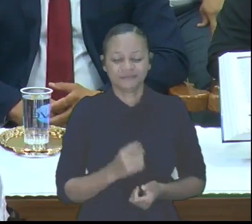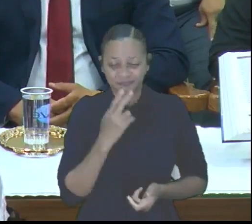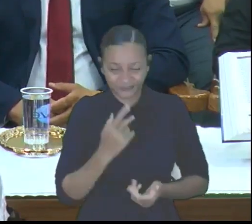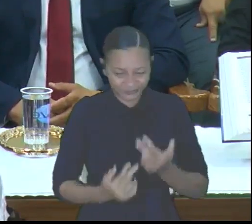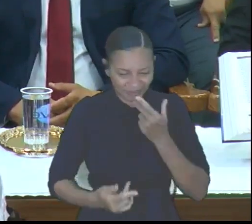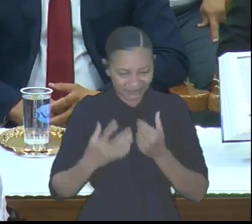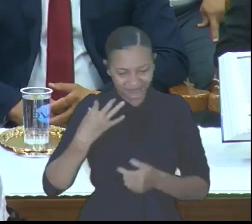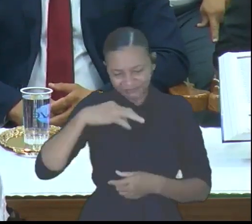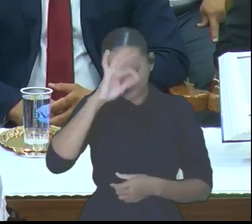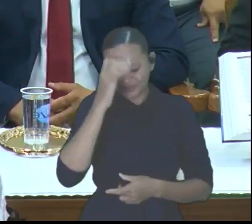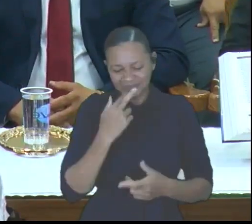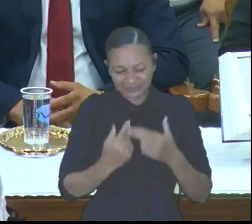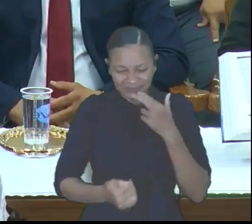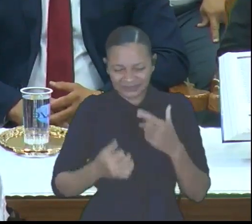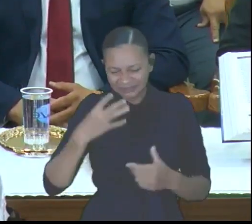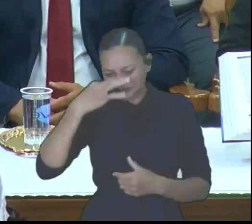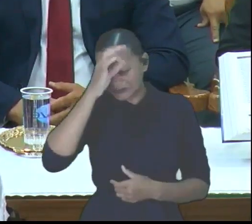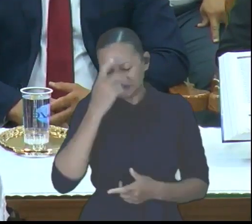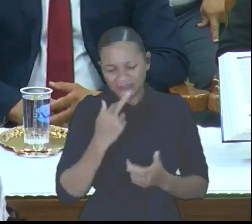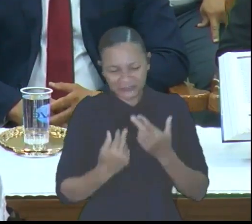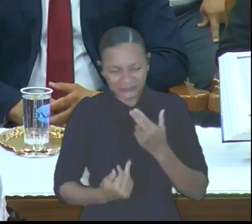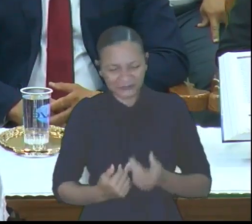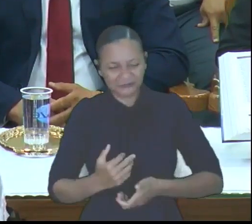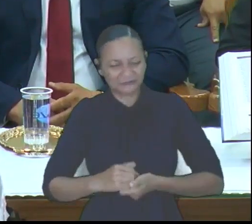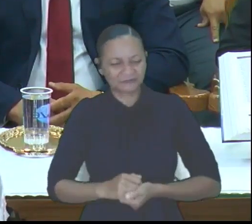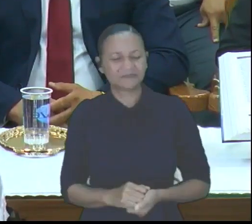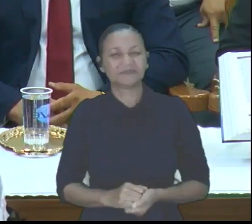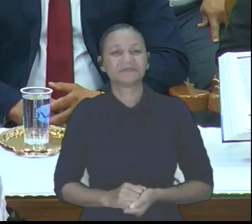Arabá, Shuriandaraias.